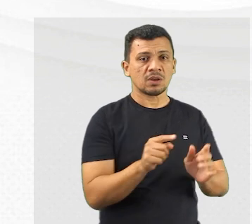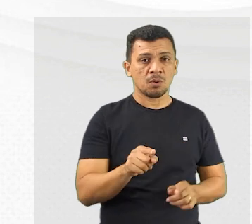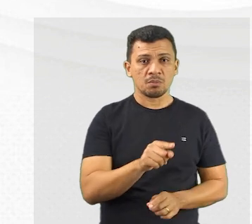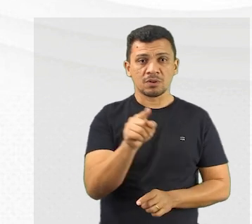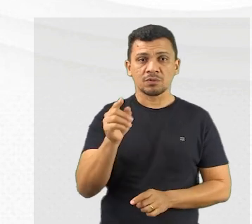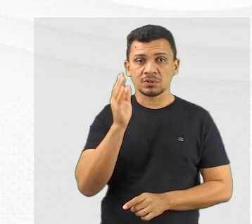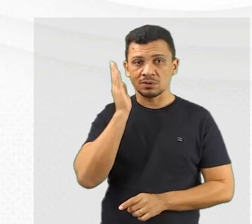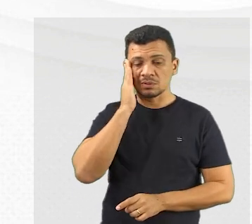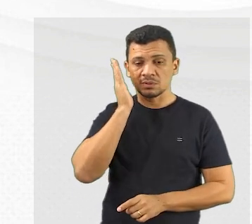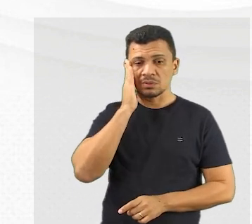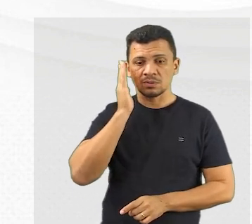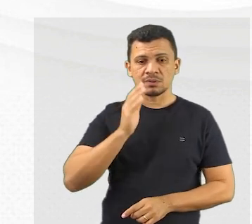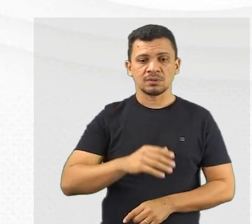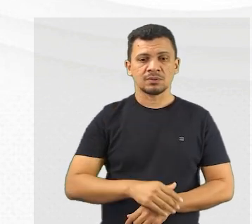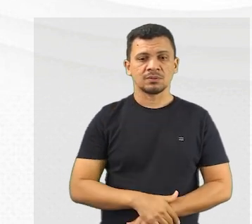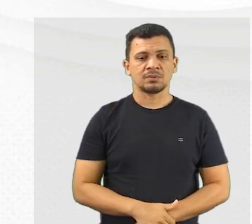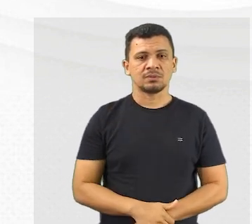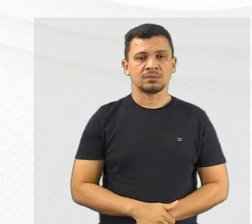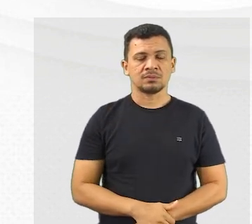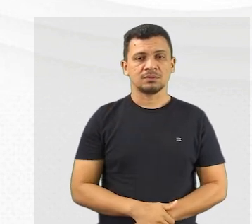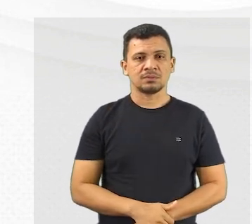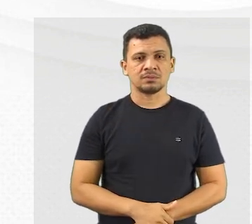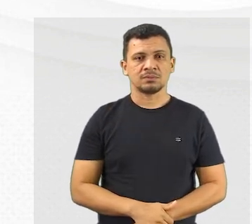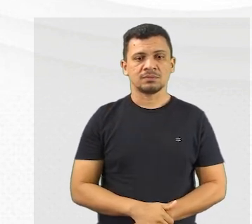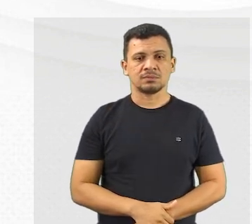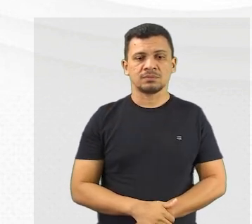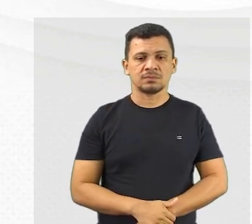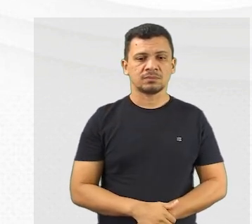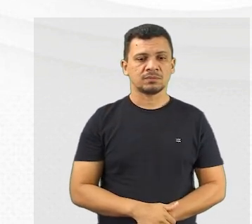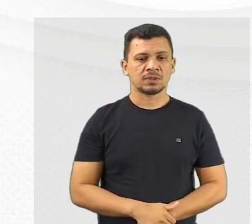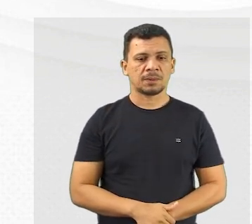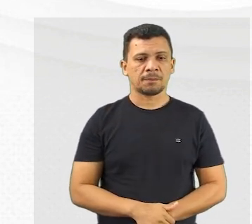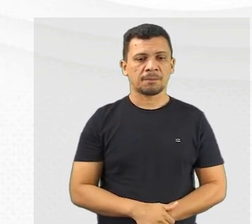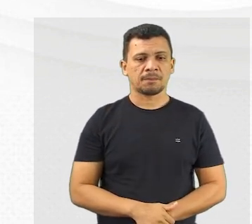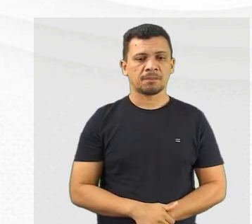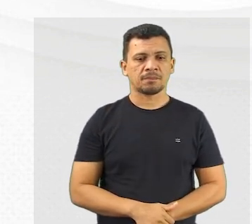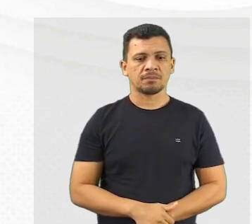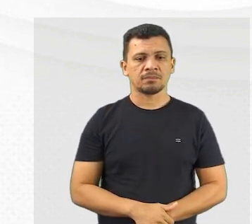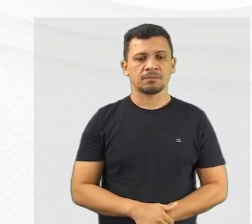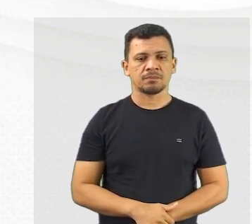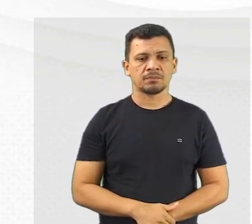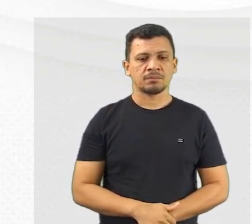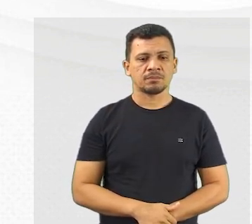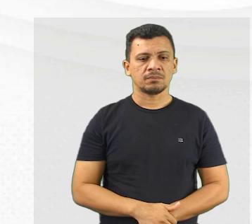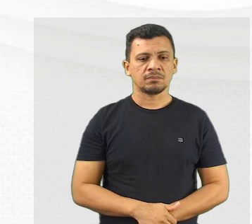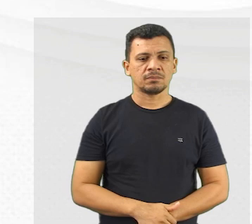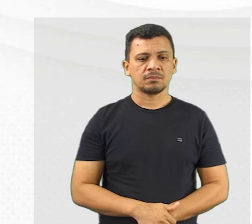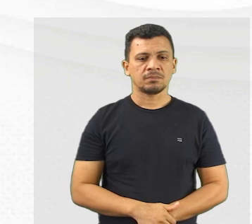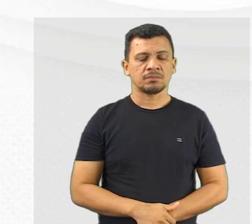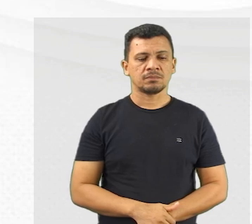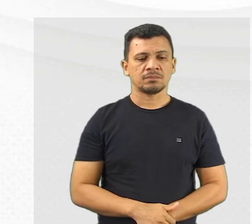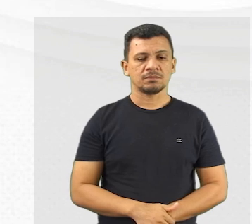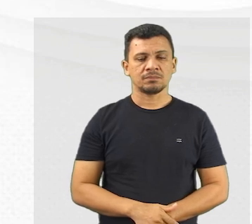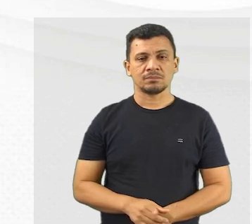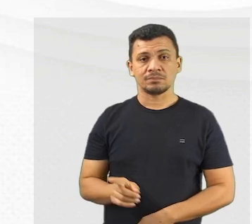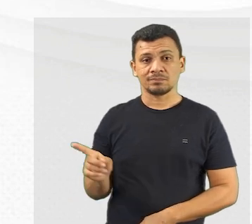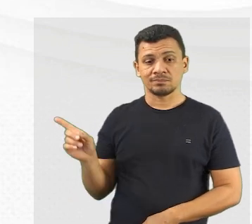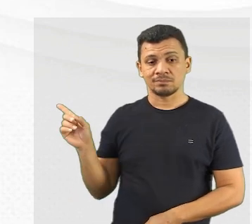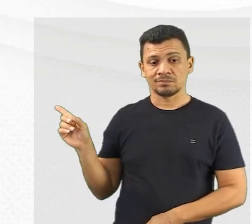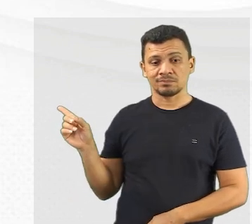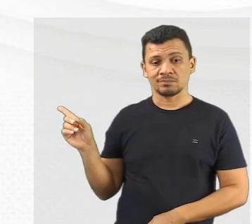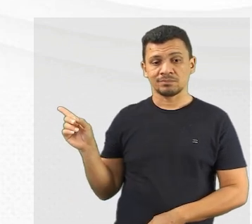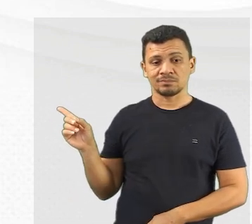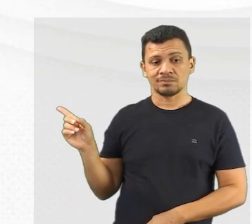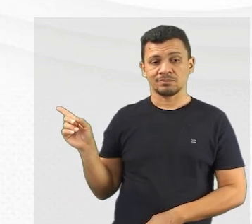falando. Gente, olha isso aqui, ó. Vem, aí ela faz isto aqui. A fonte